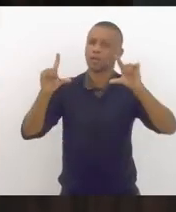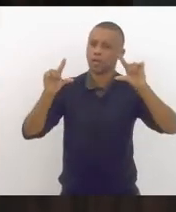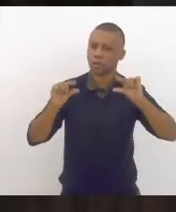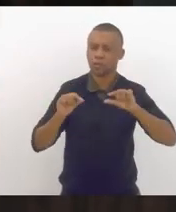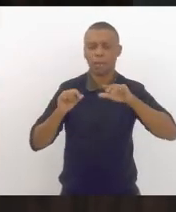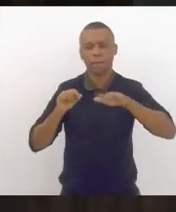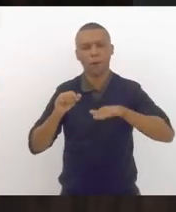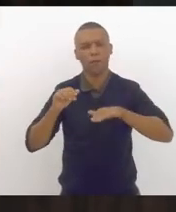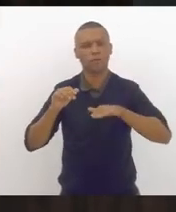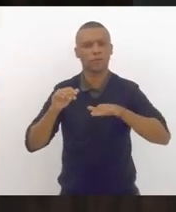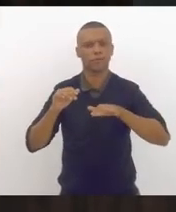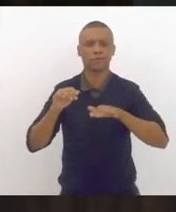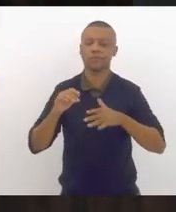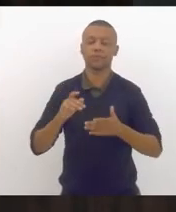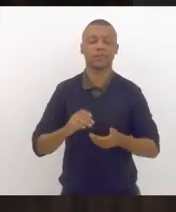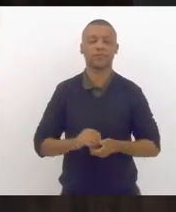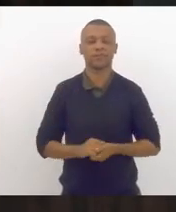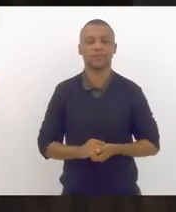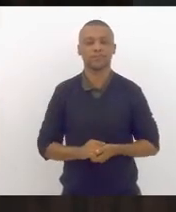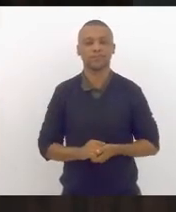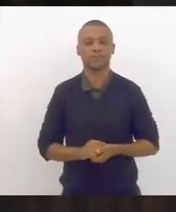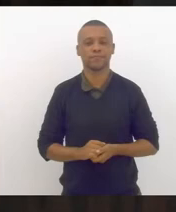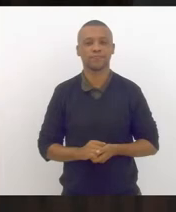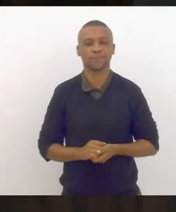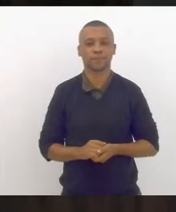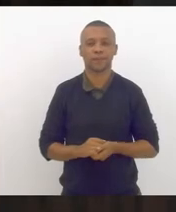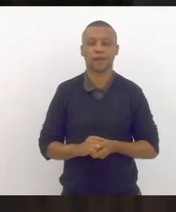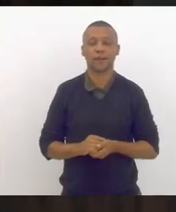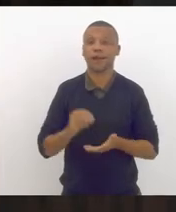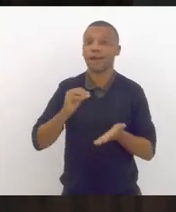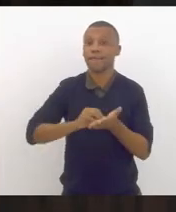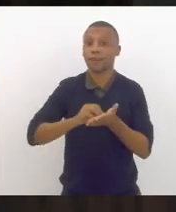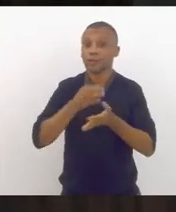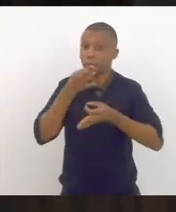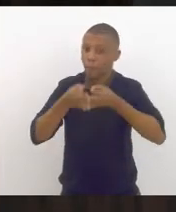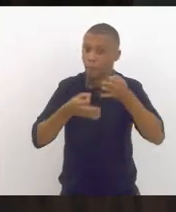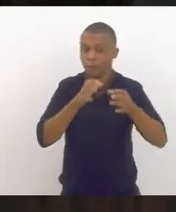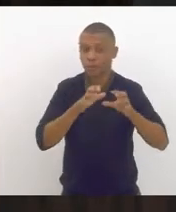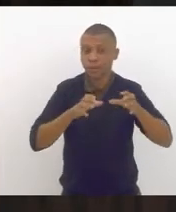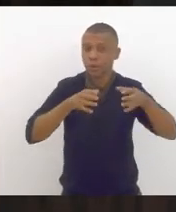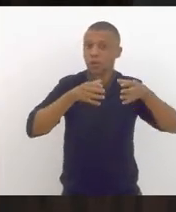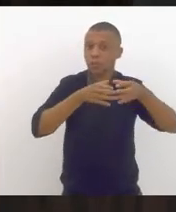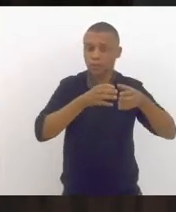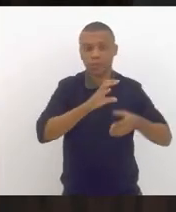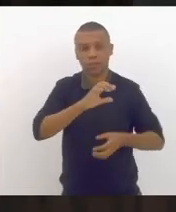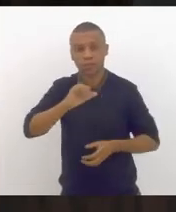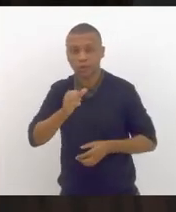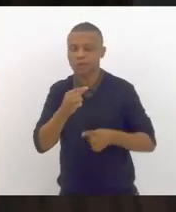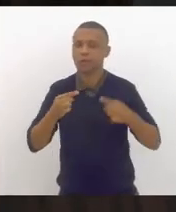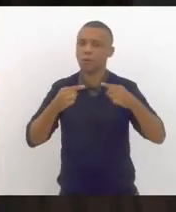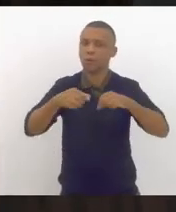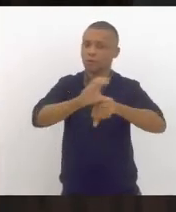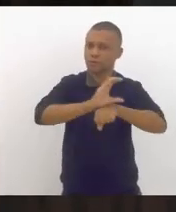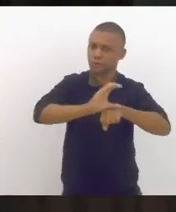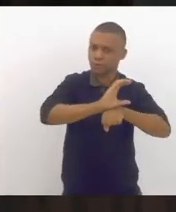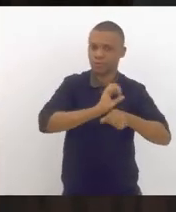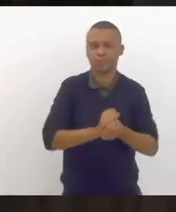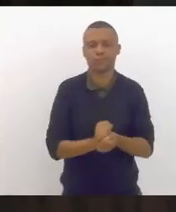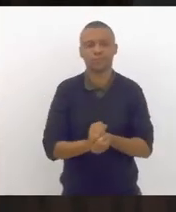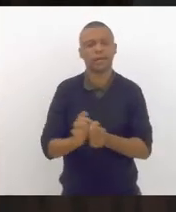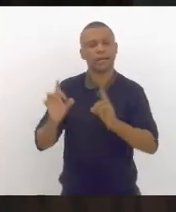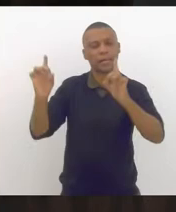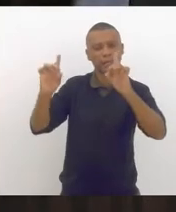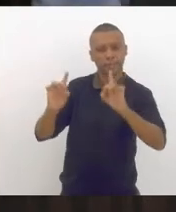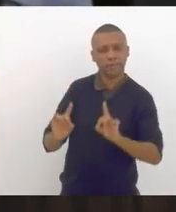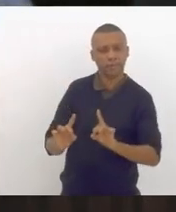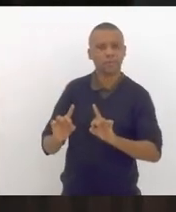outras providências. Pareceres das Comissões de Constituição e Justiça pela constitucionalidade da pessoa com